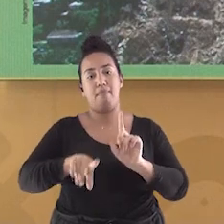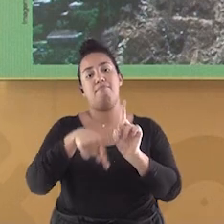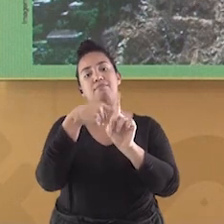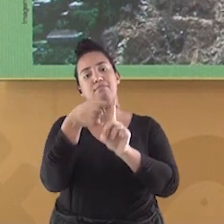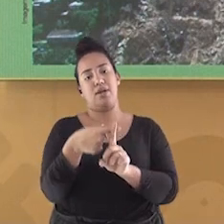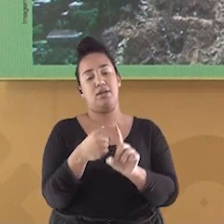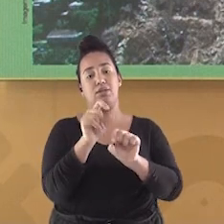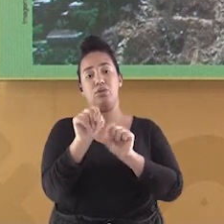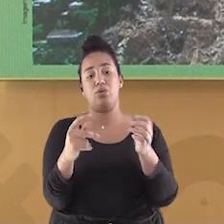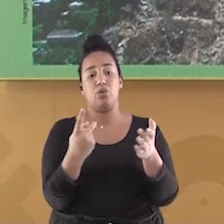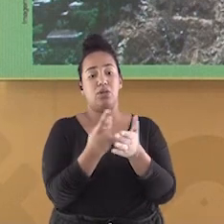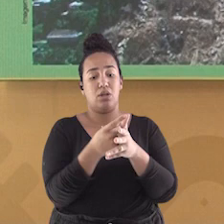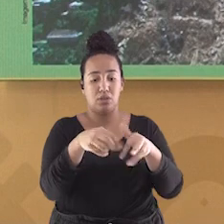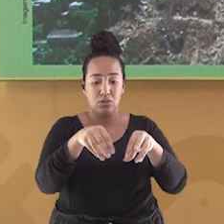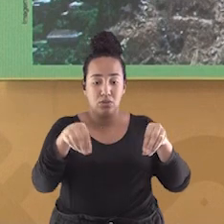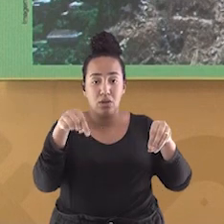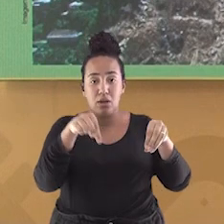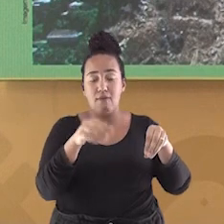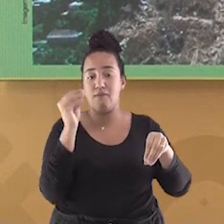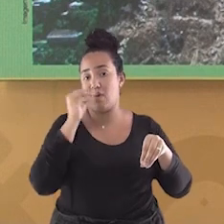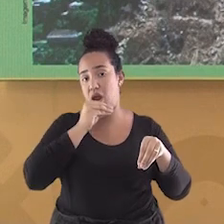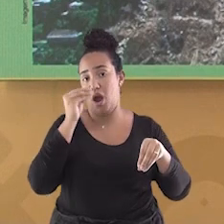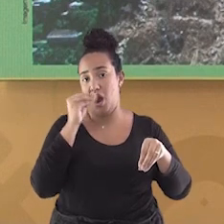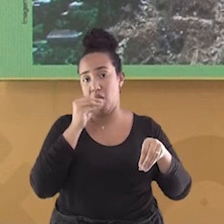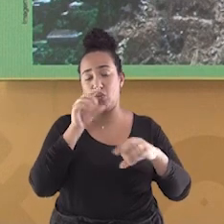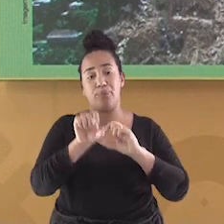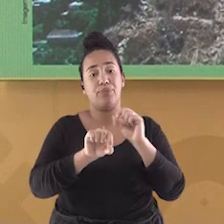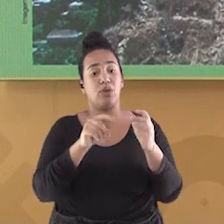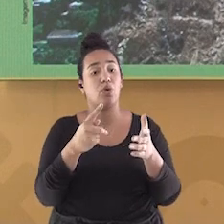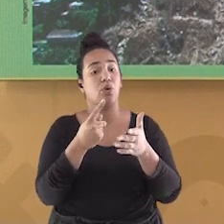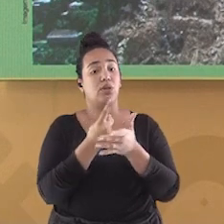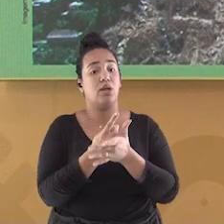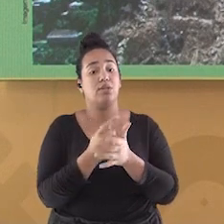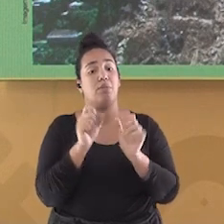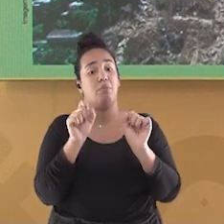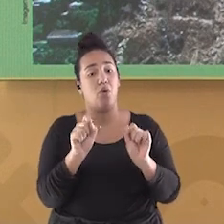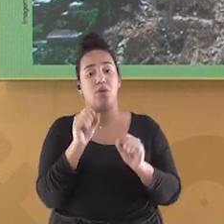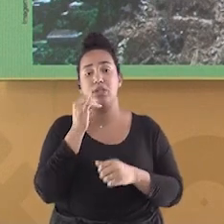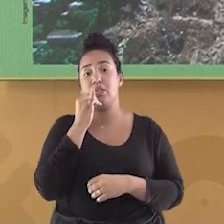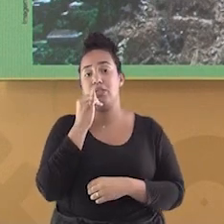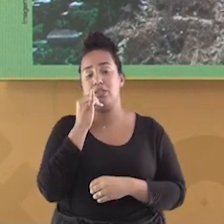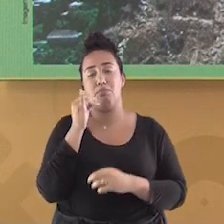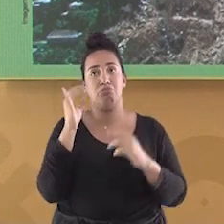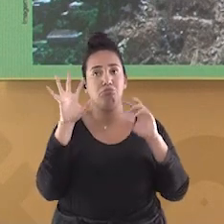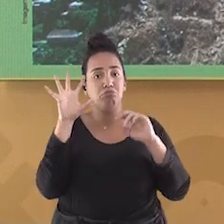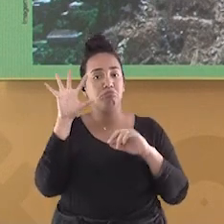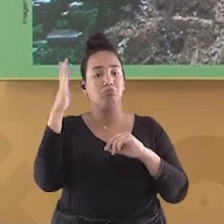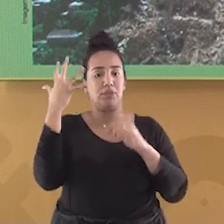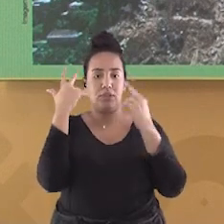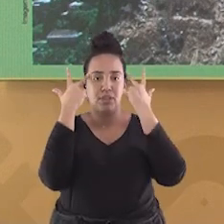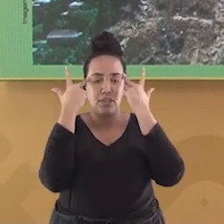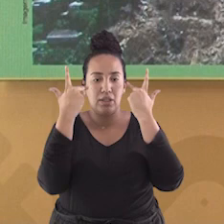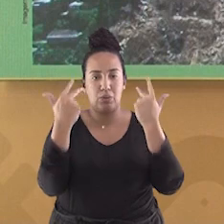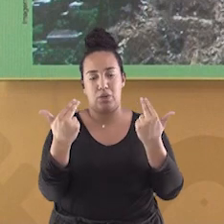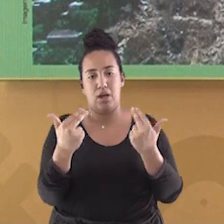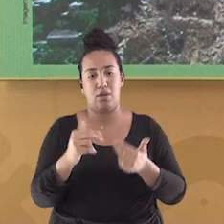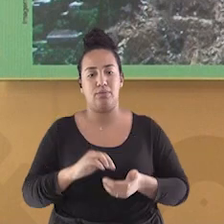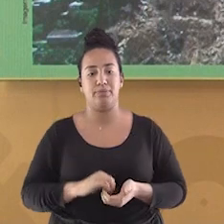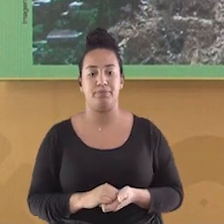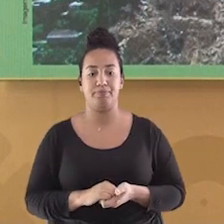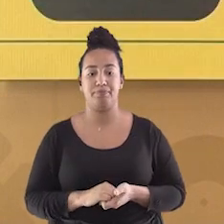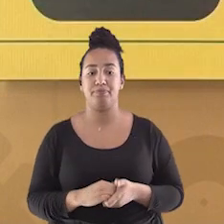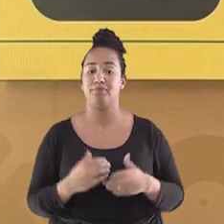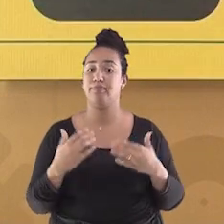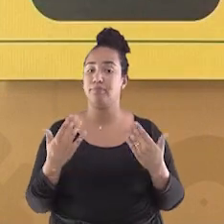com que essa região fique frágil, mais exposta aos agentes naturais.